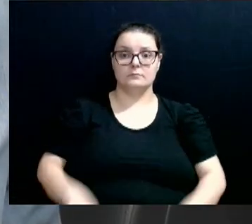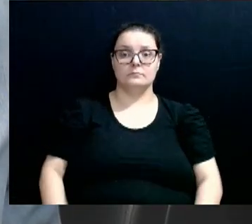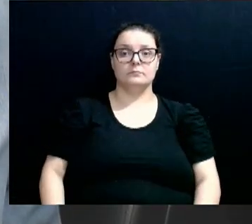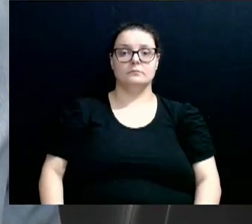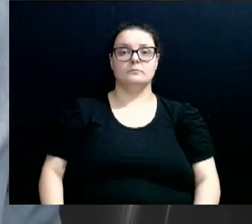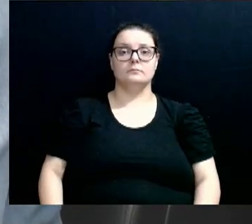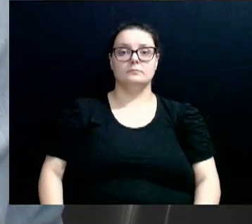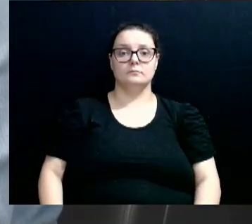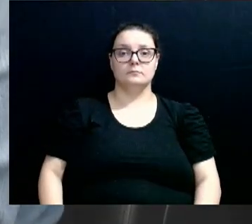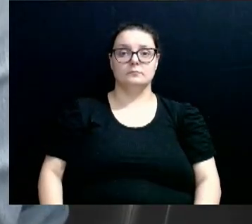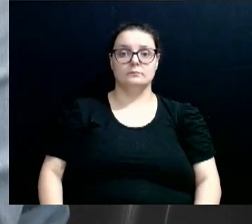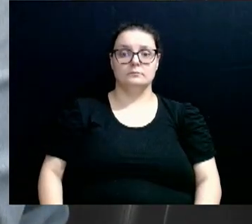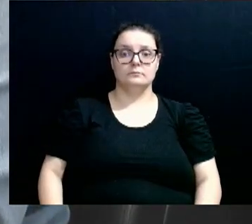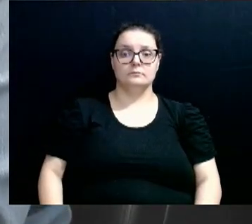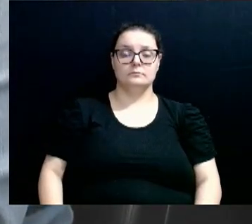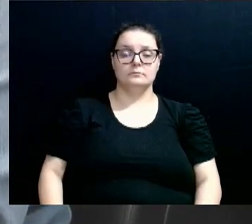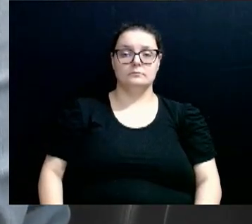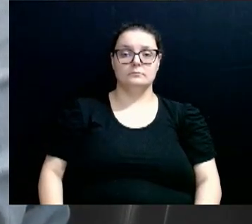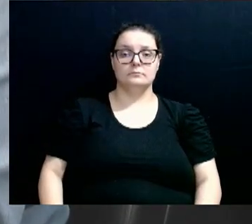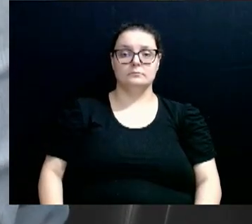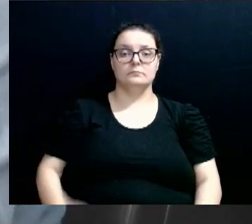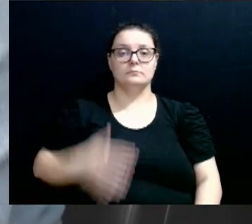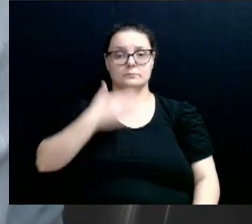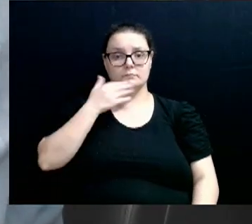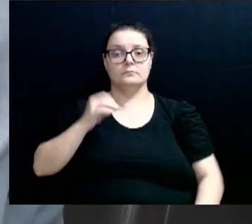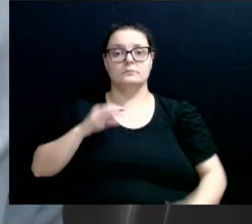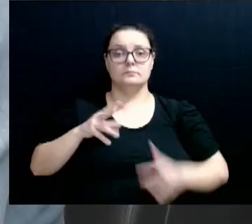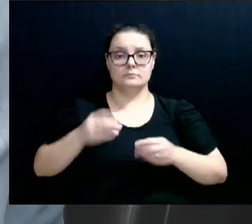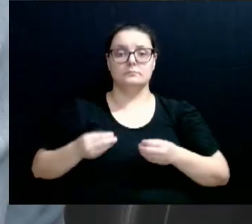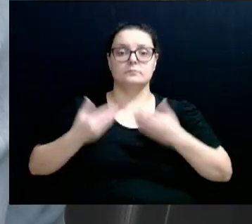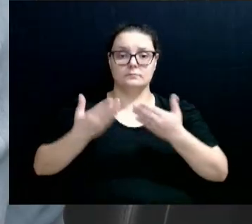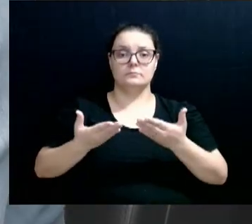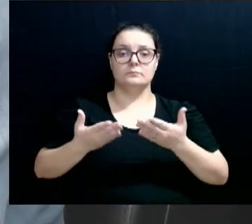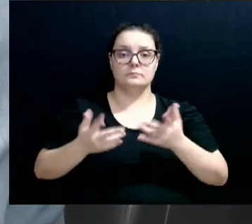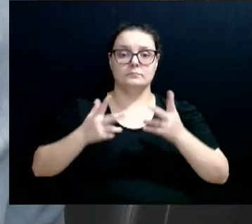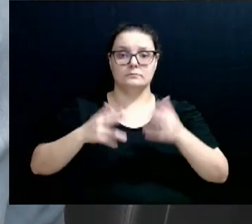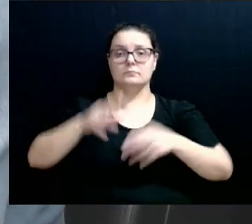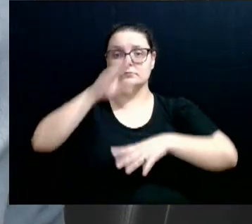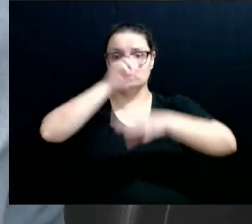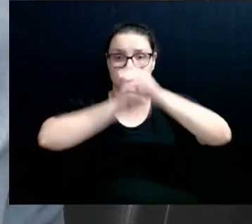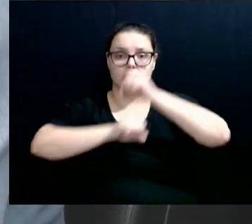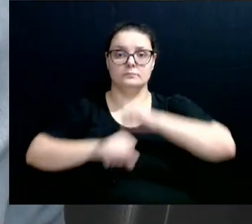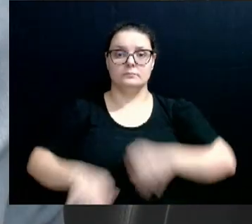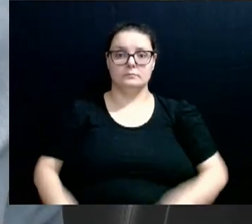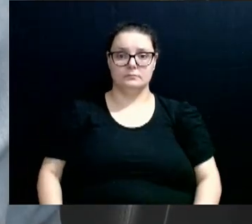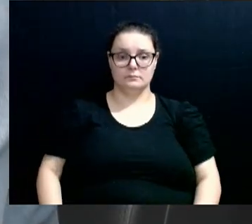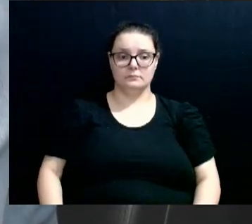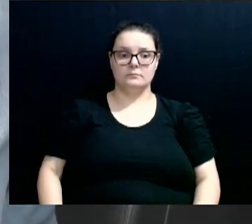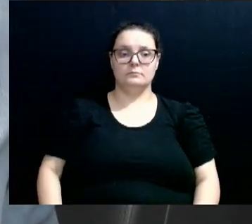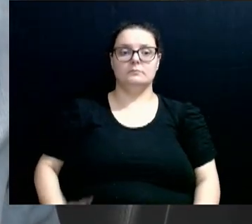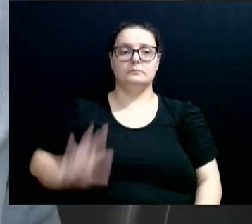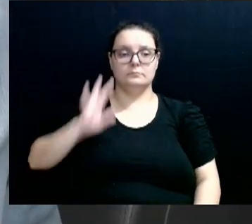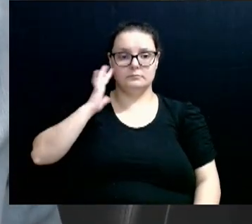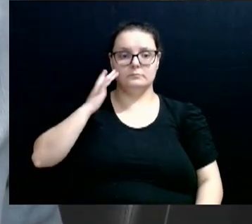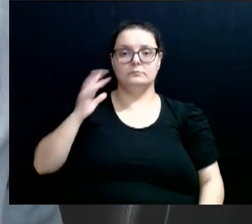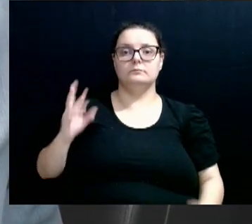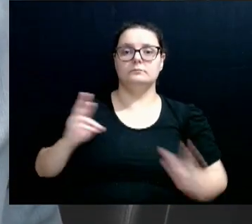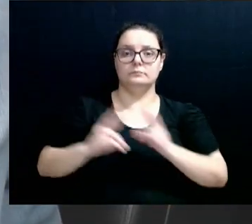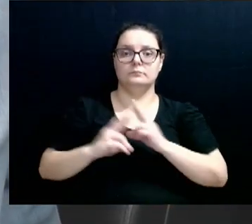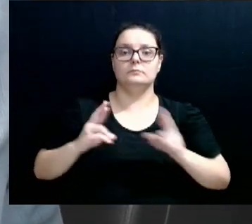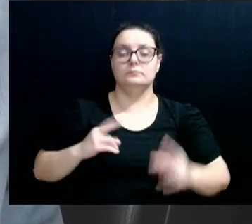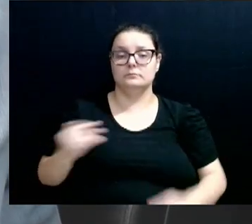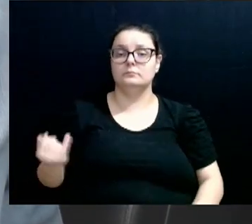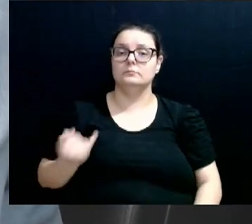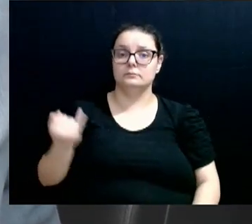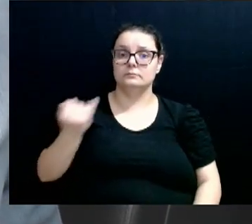melhoria daquilo que a gente oferta enquanto aprendizagem, eu acho que são ações importantes. Eu acho